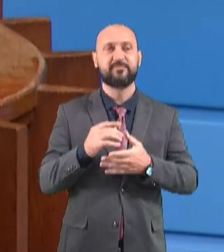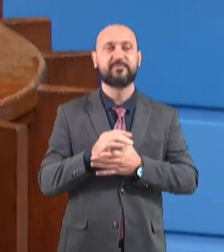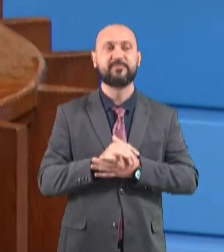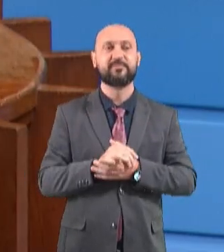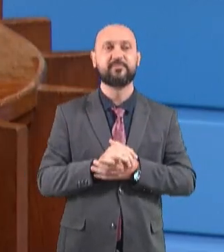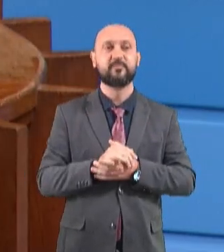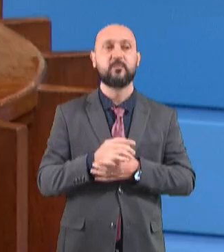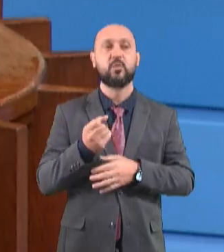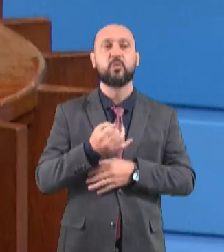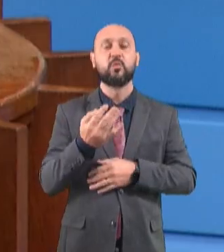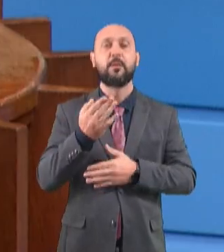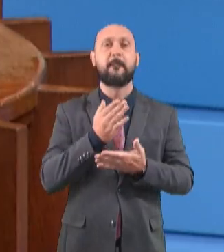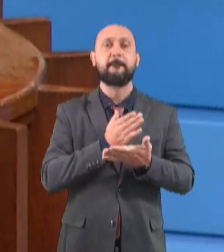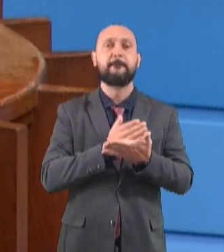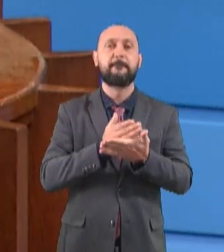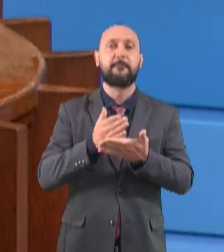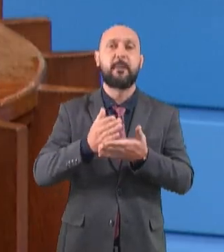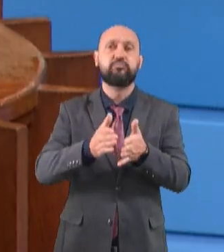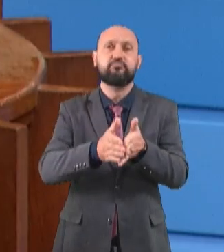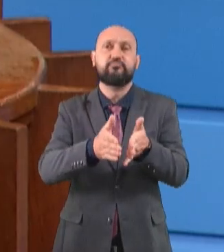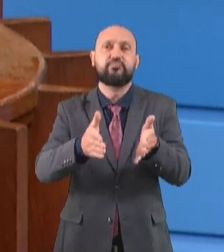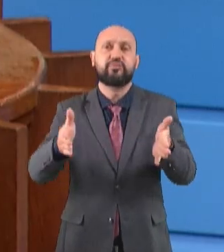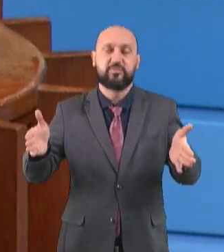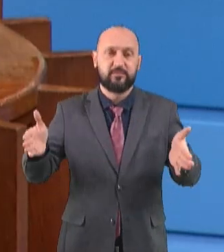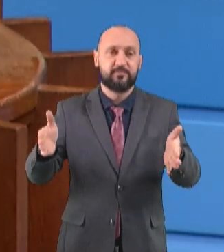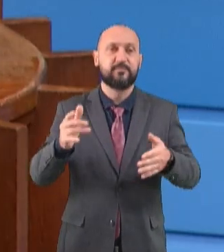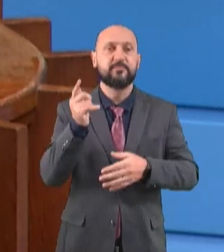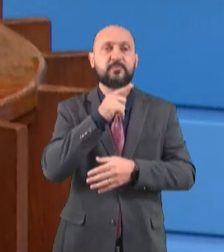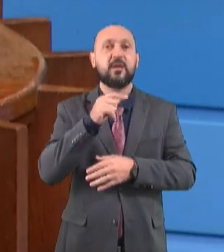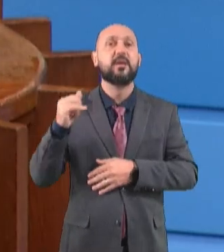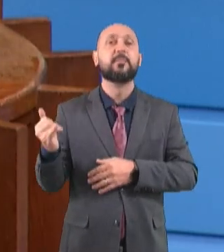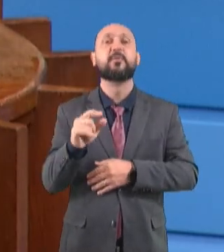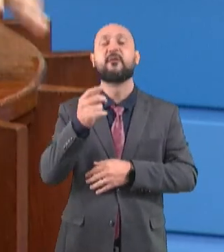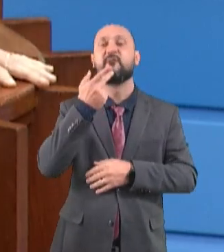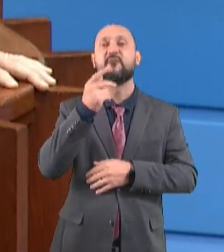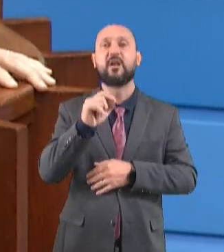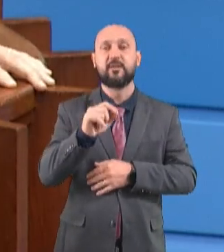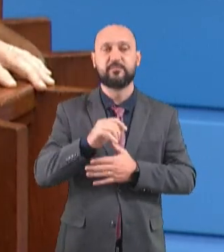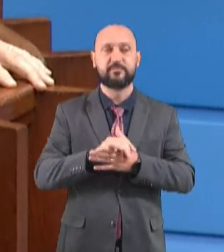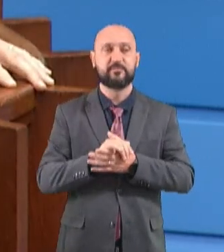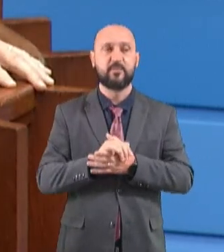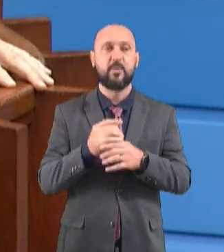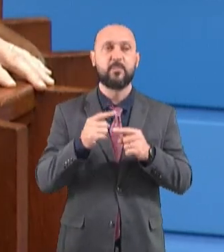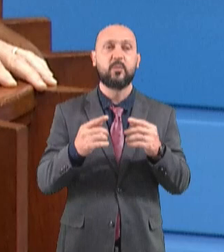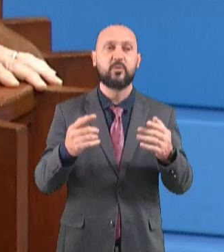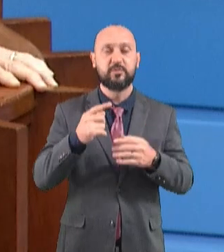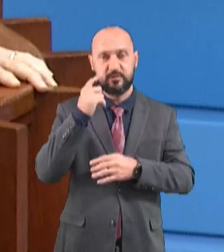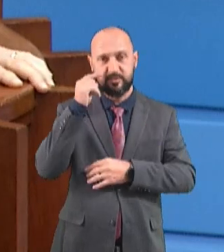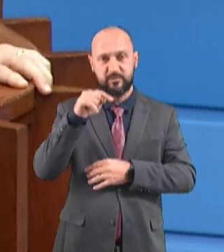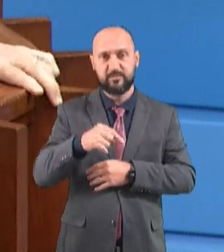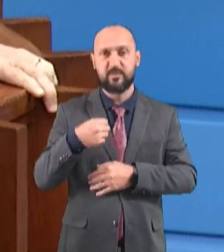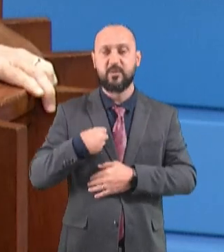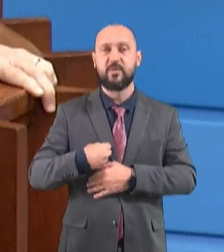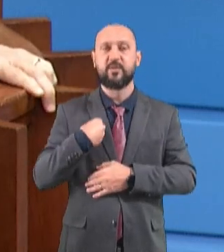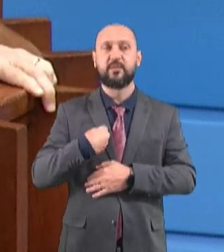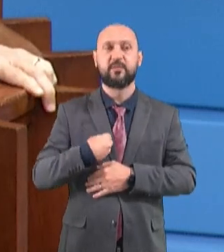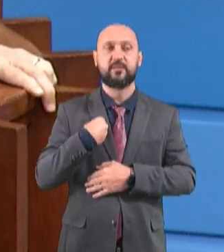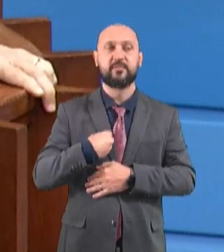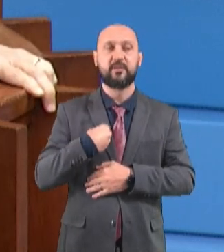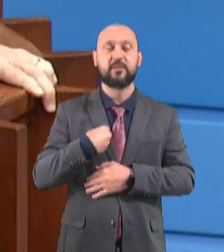com um número de parcelas bem maior. O que é importante dizer, né, porque hoje a gente vive no mundo